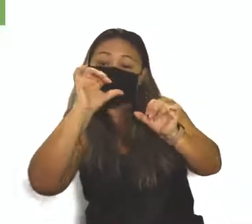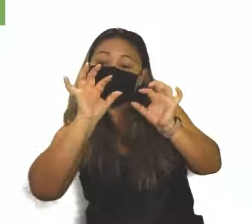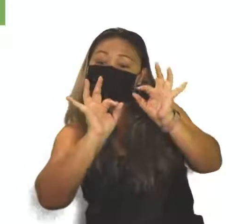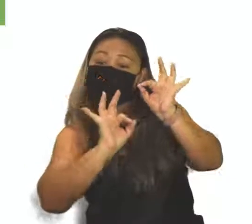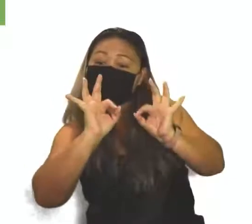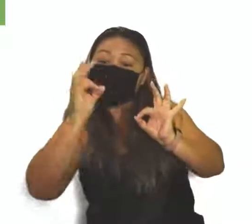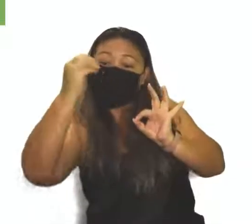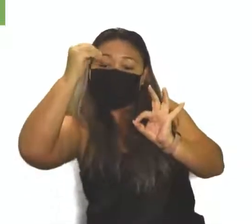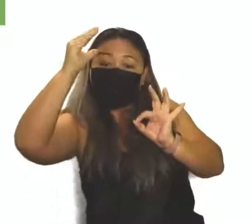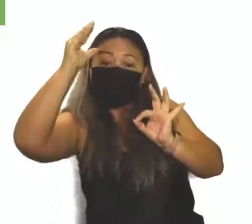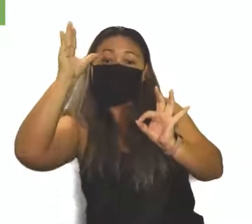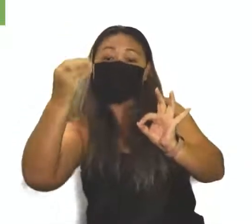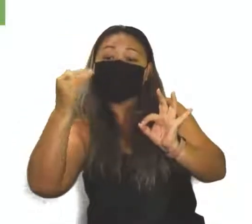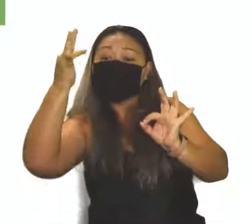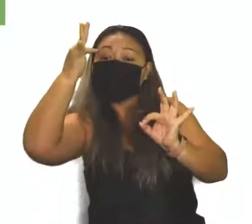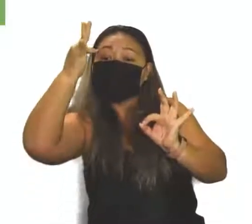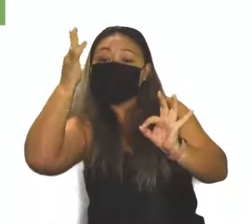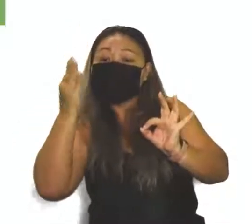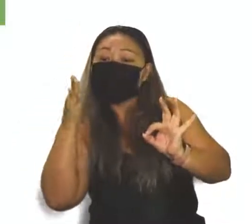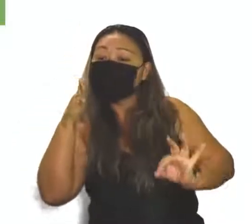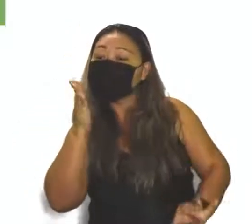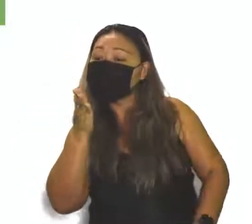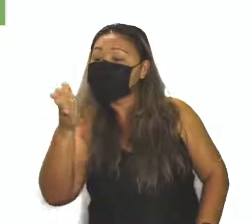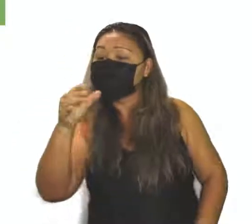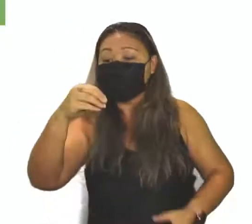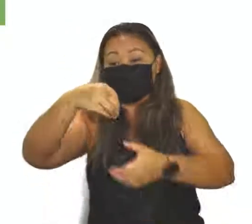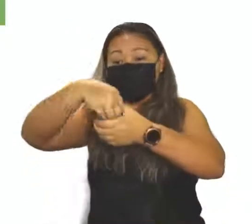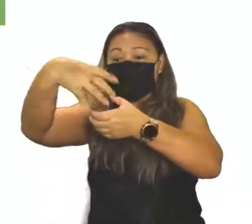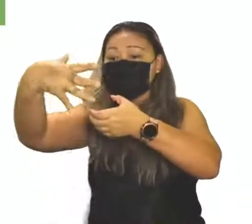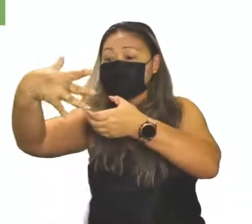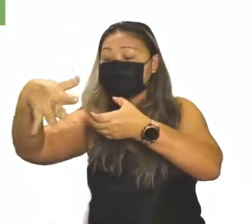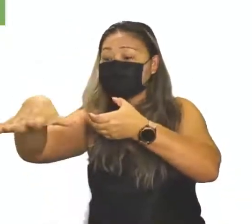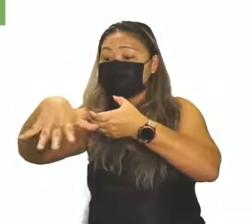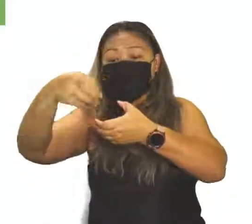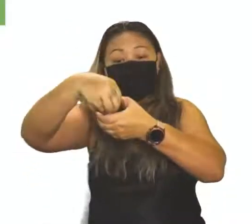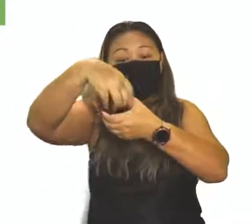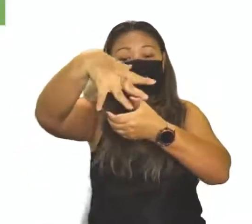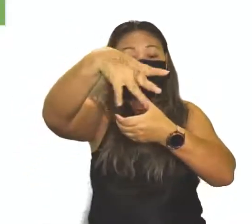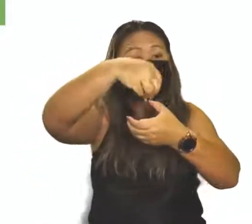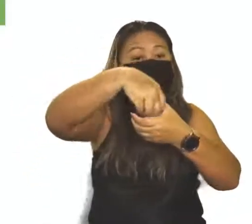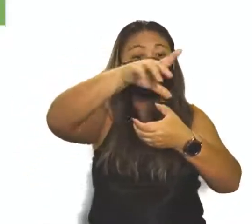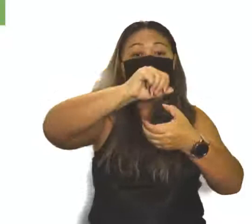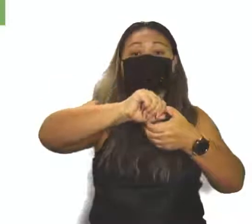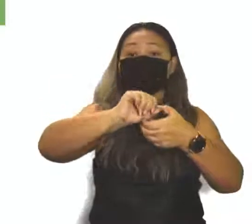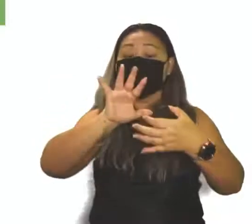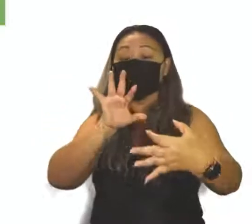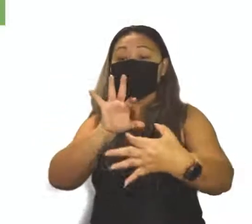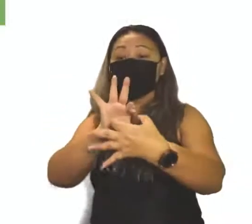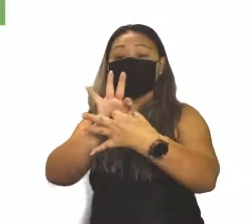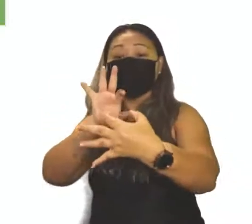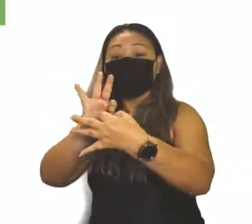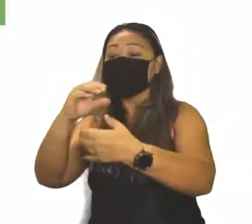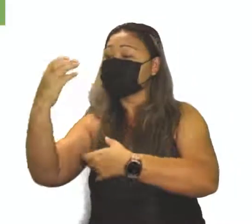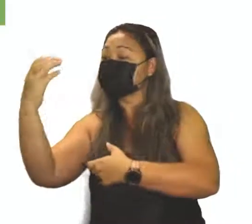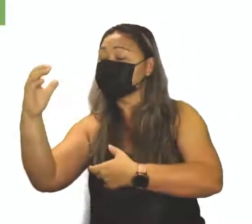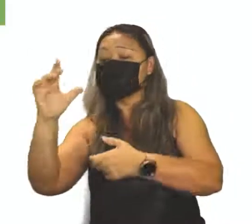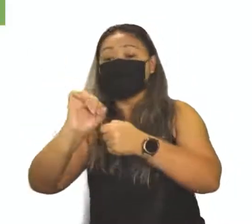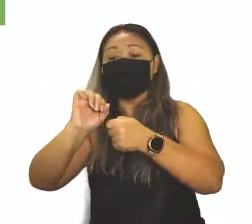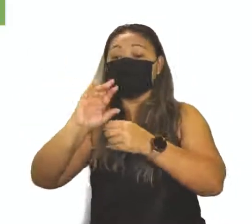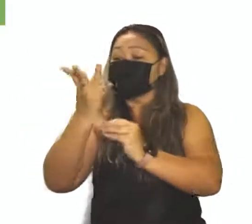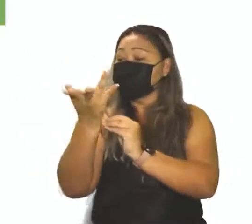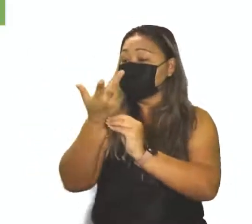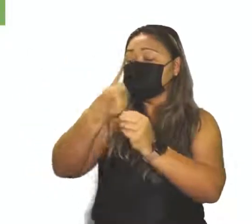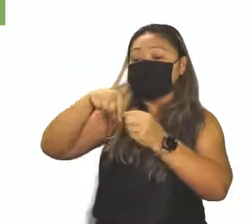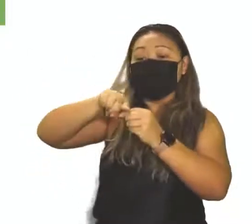em diferentes conteúdos e modos discursivos com as ciências naturais, as artes e